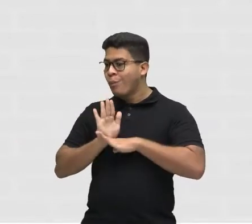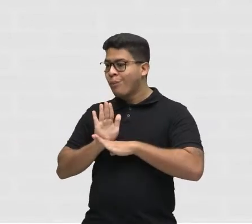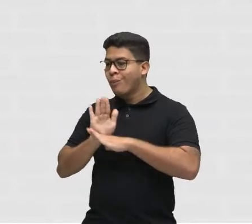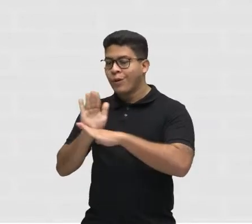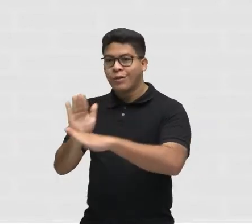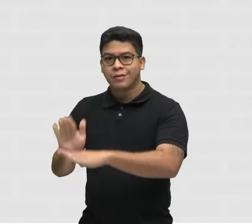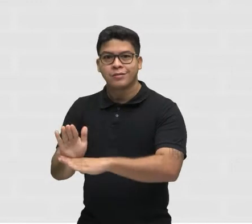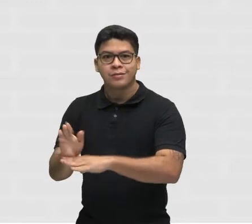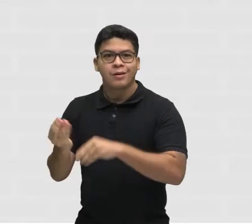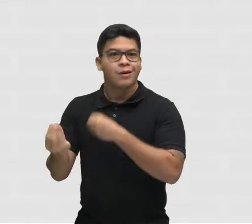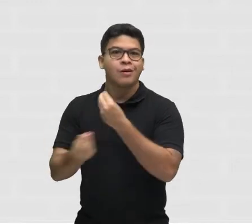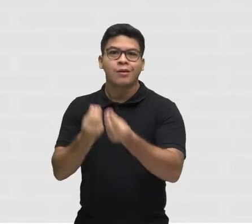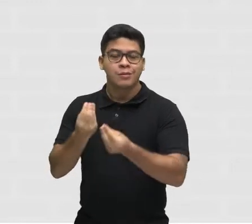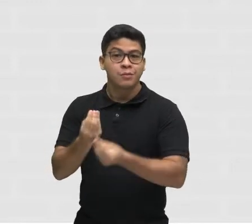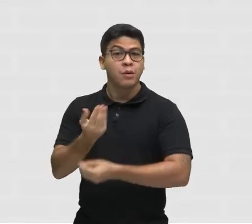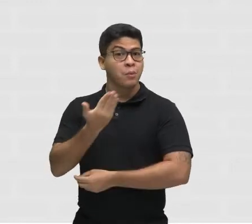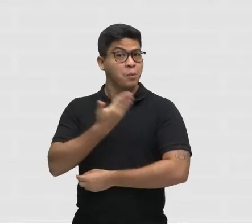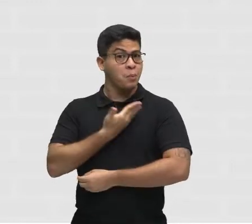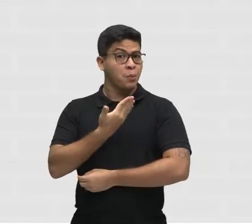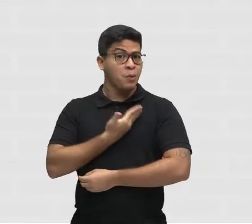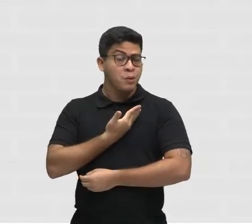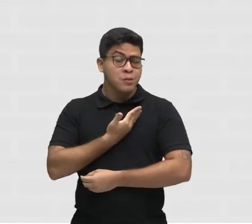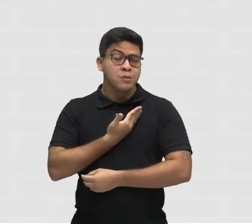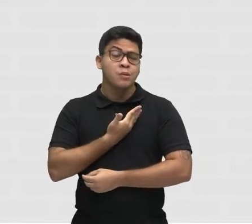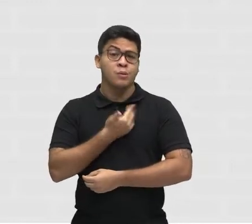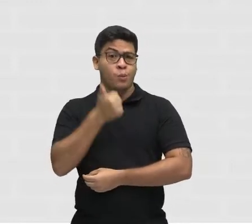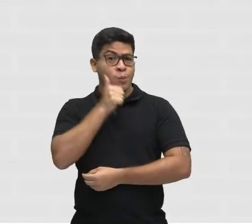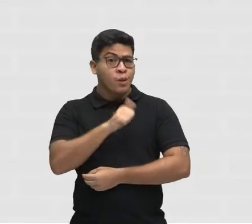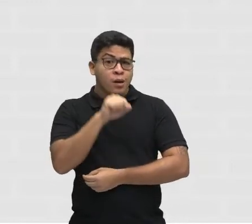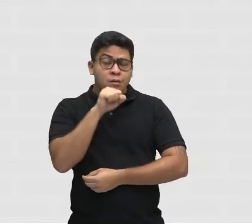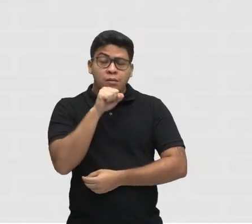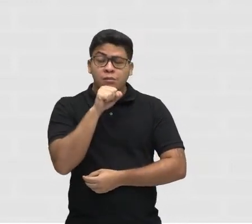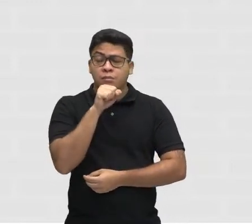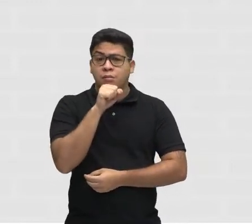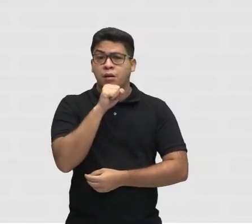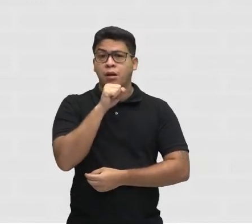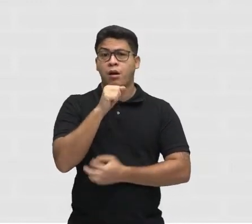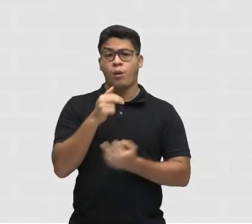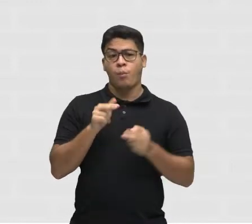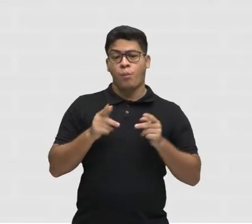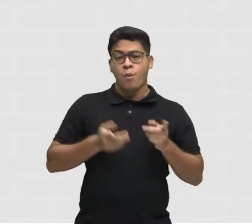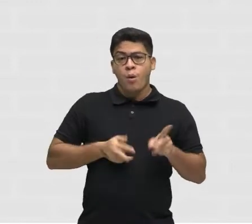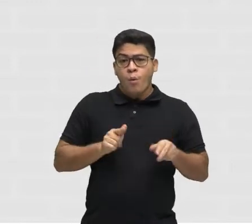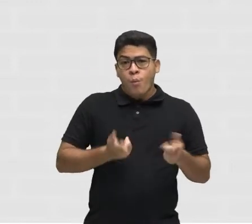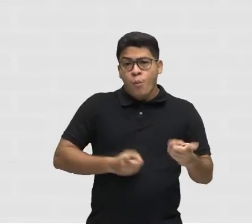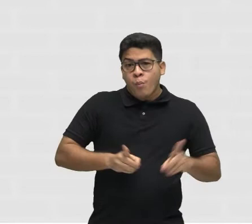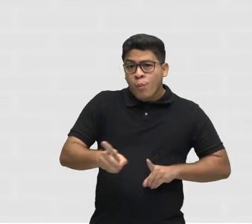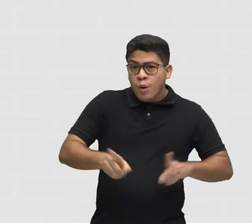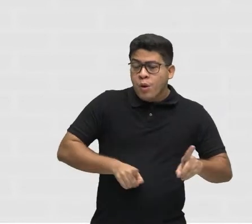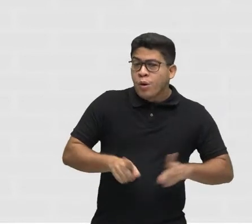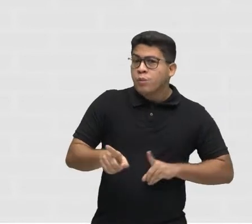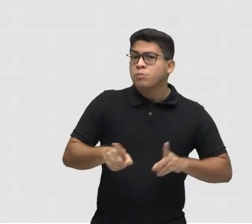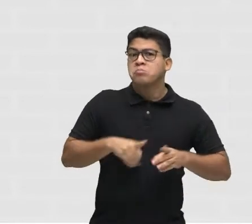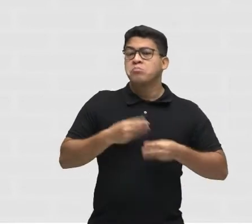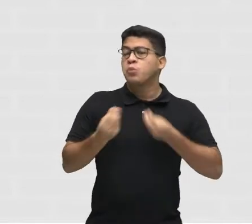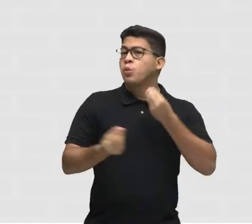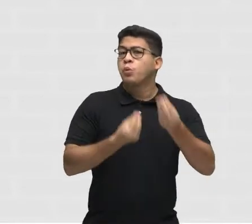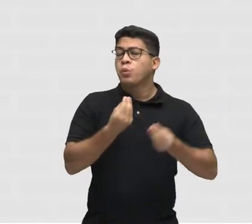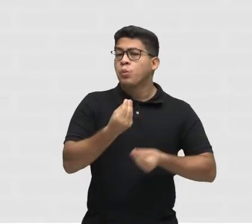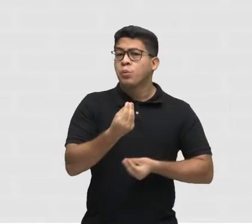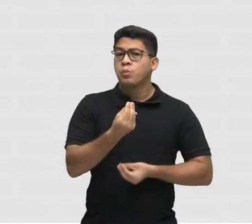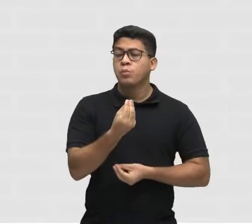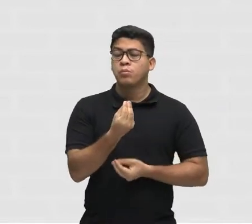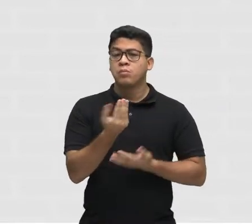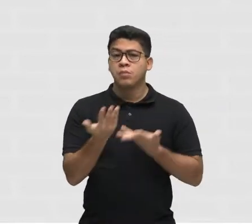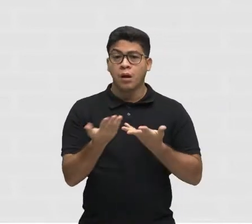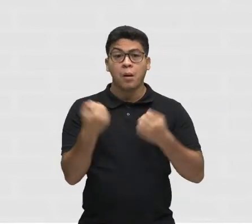amo, pode ser um amigo próximo, pode ser meu pai, minha mãe, pode ser alguém que eu conheça. E aí a gente traz o seguinte, que mais importante do que você